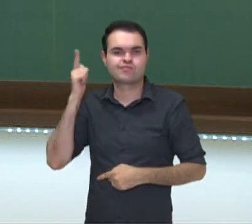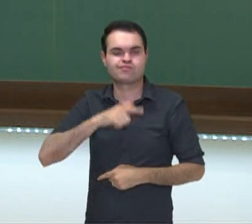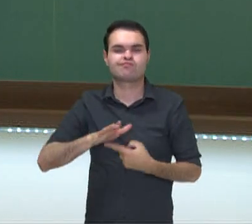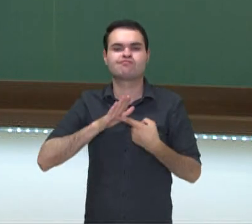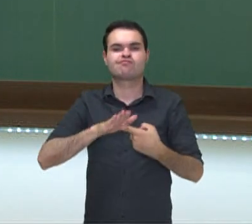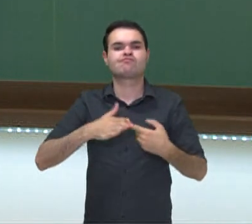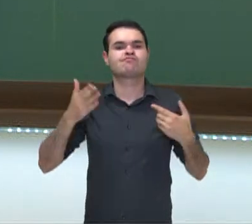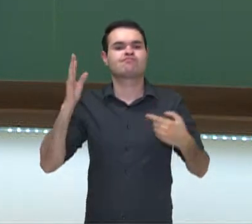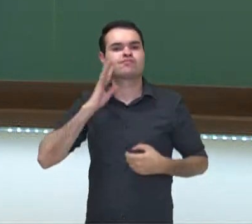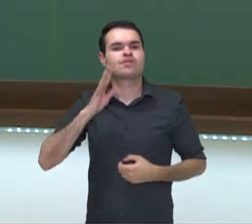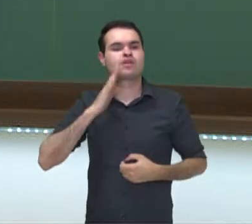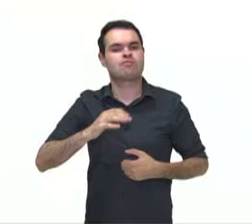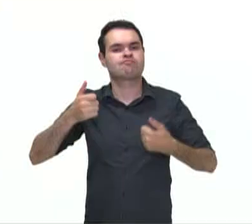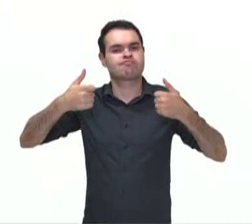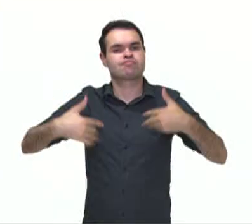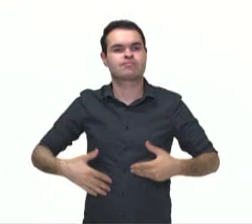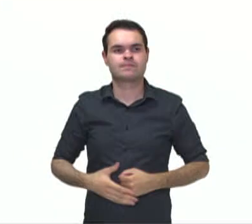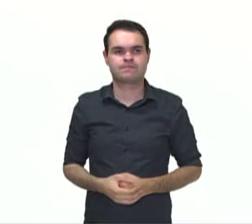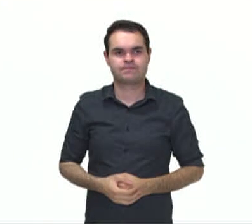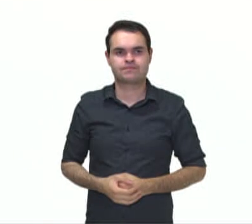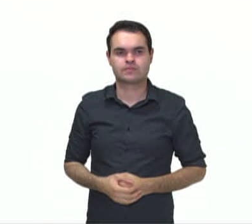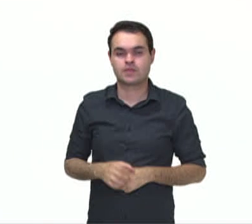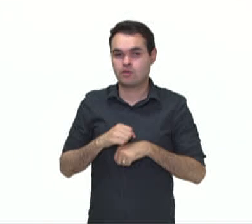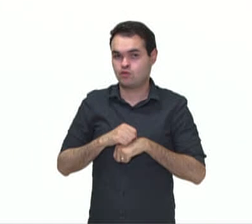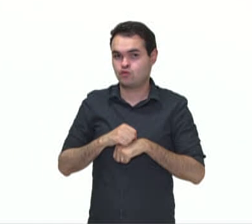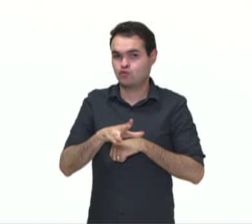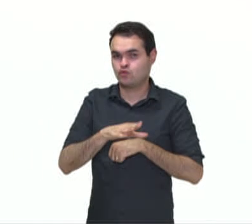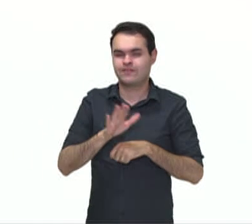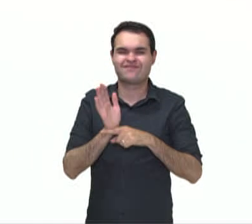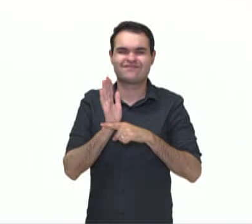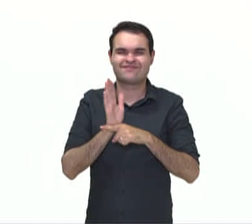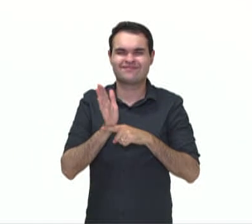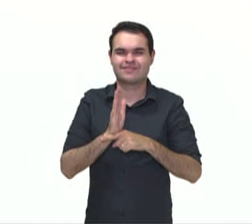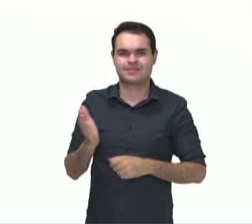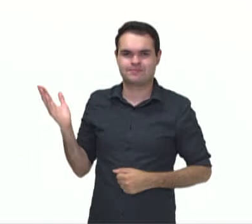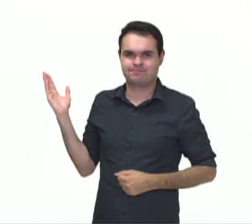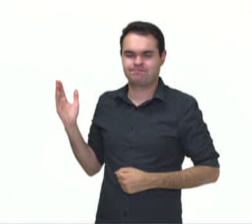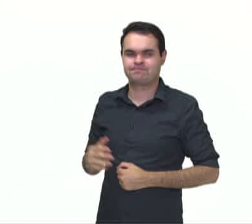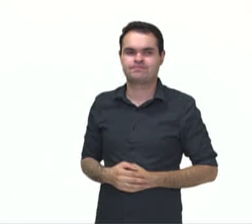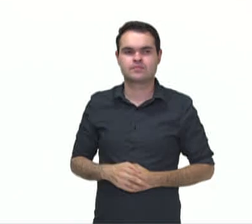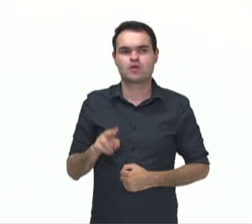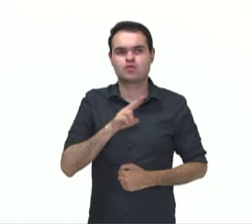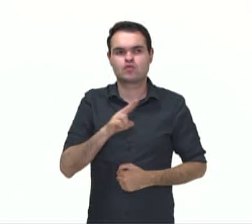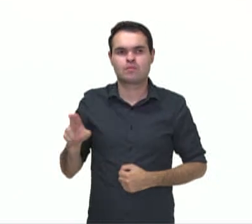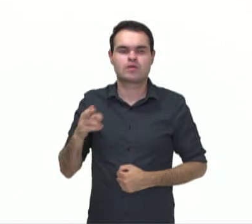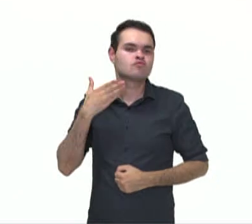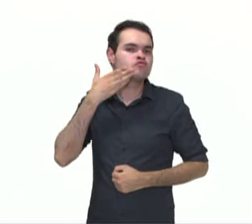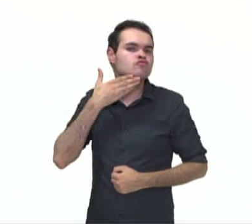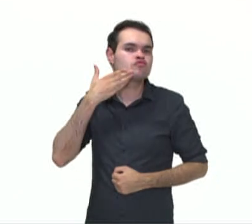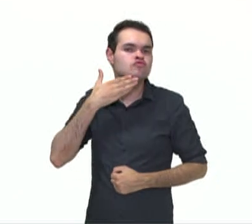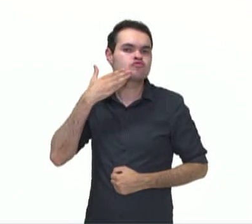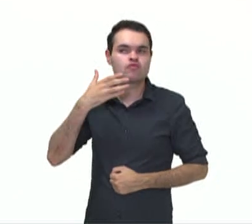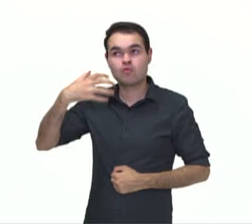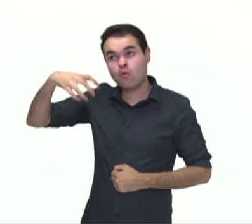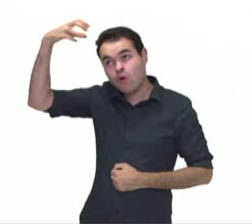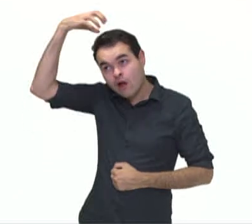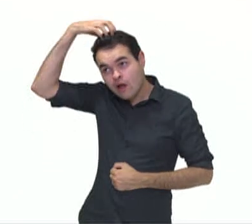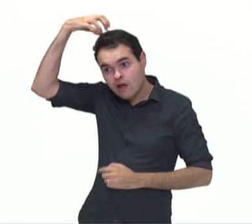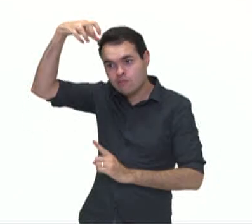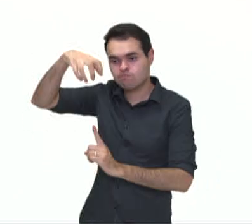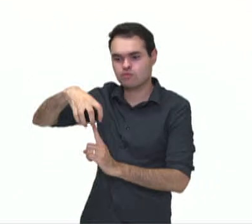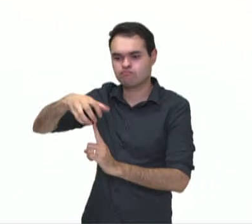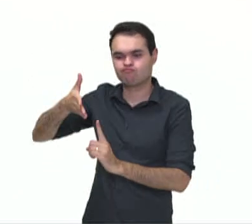legal. Aqui eu deixo para vocês uma sugestão de filme. Esse filme é chamado Discurso do Rei, de 2010,